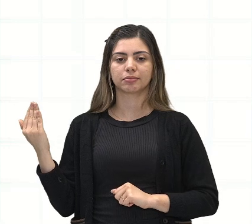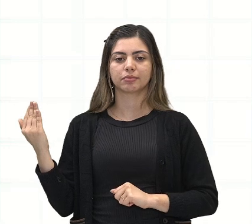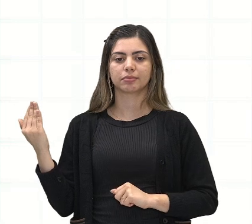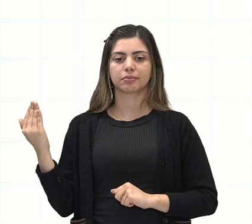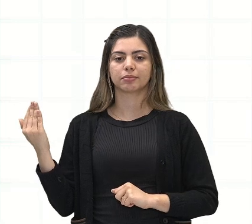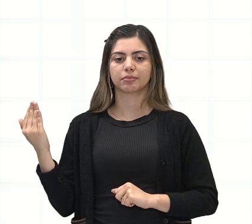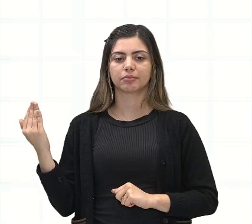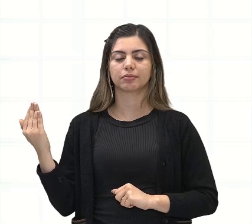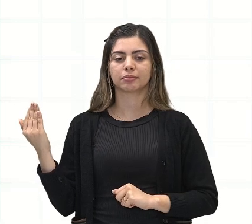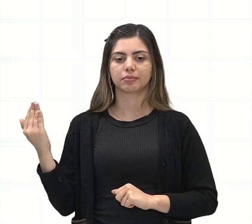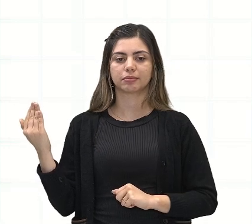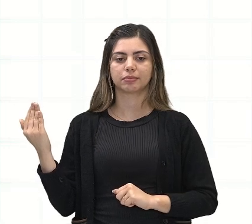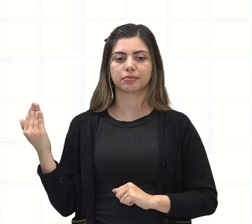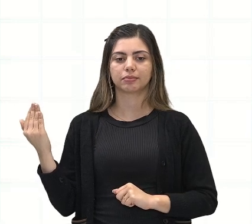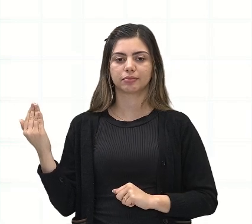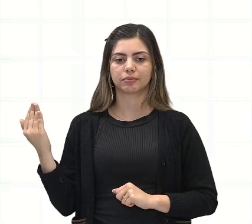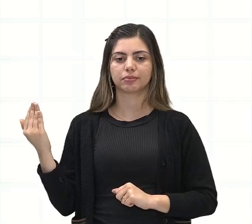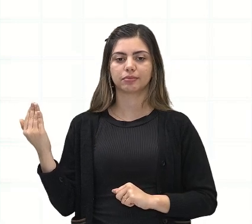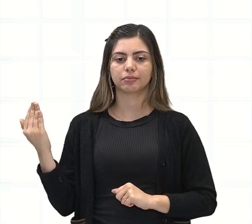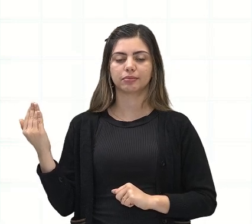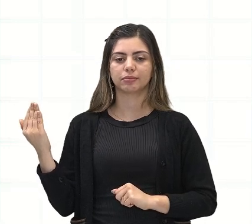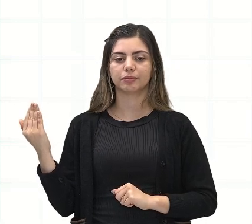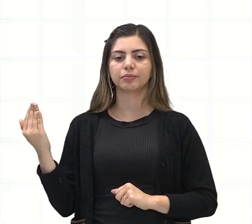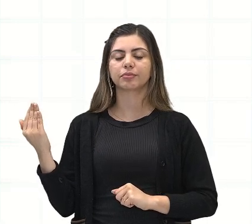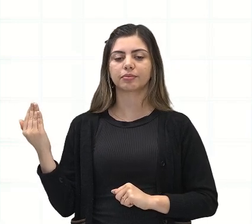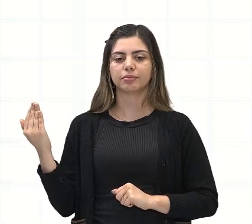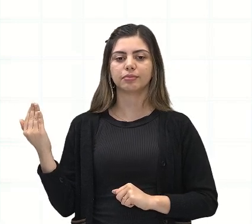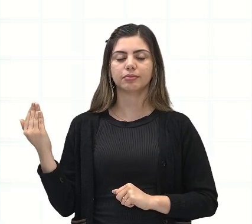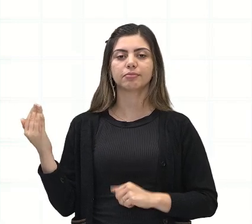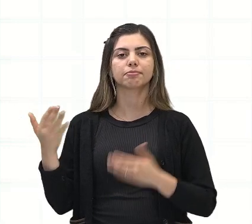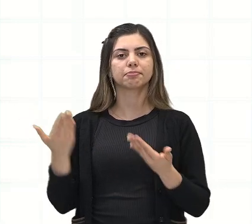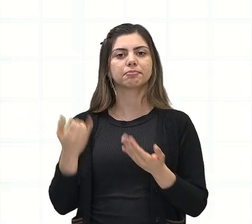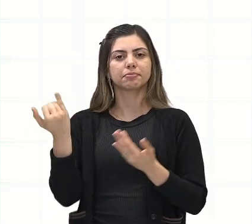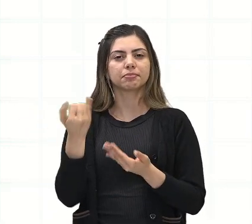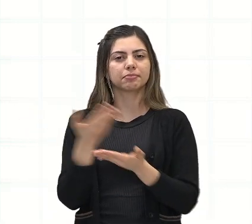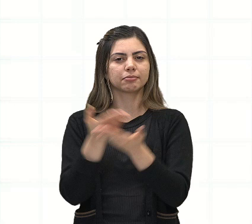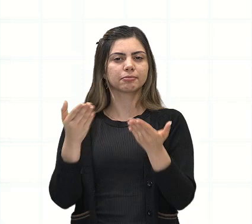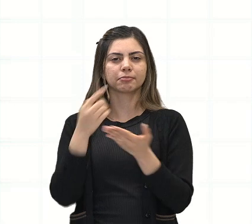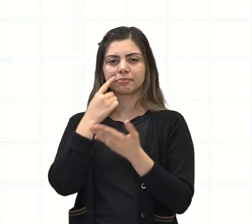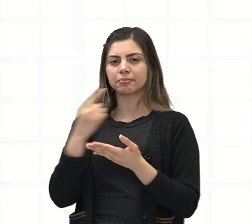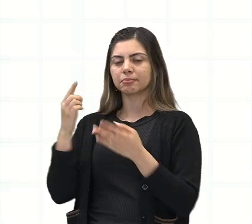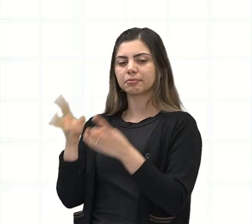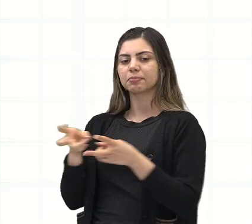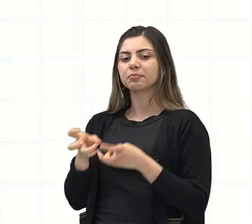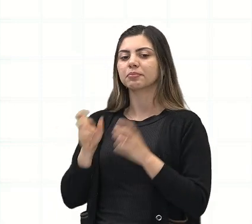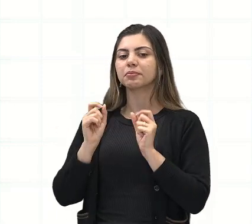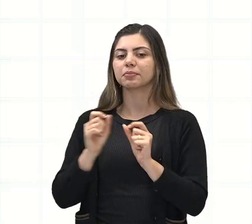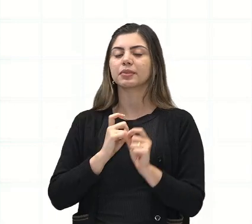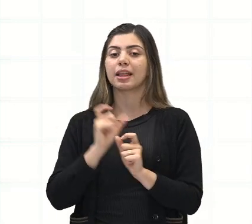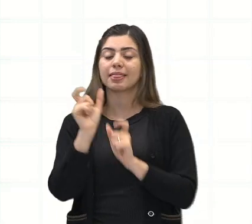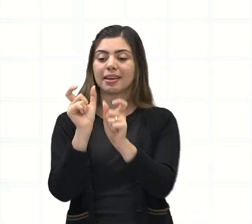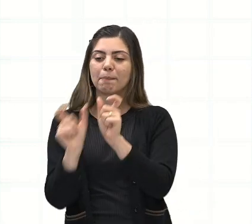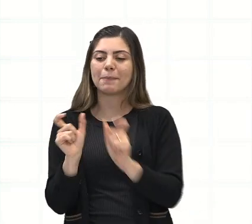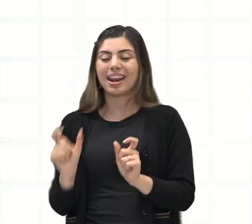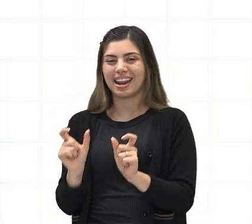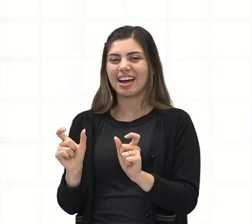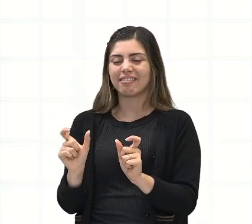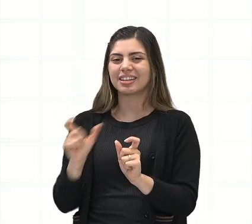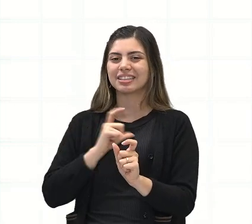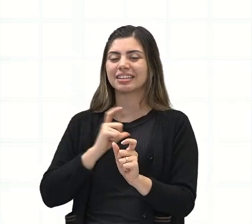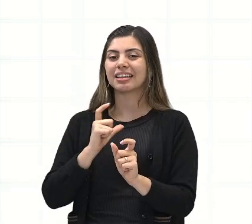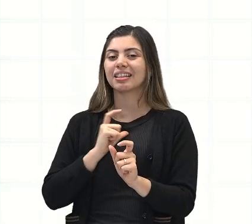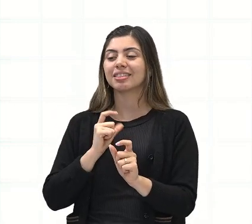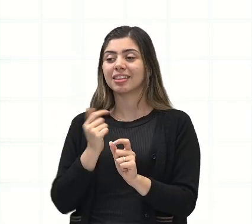é high-tech, toda hora rola um insight, é importante que você já veja um pouco. Há um significado, obviamente, que você